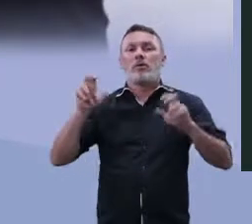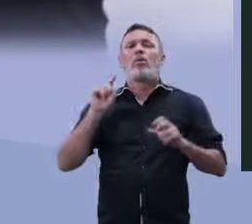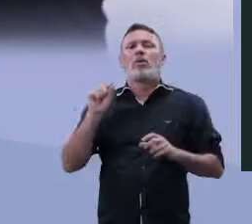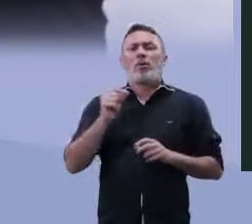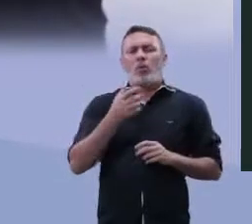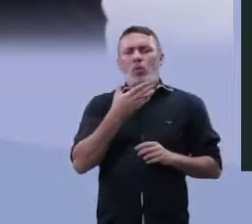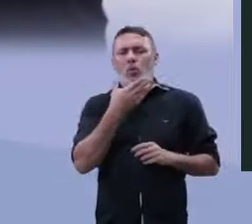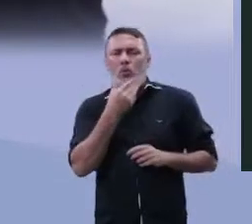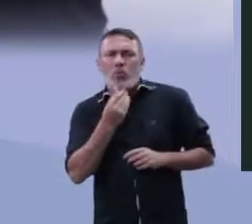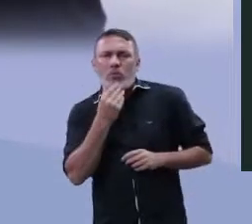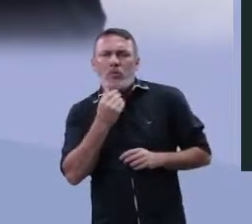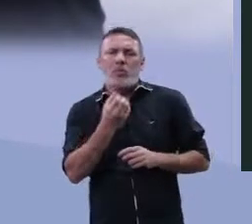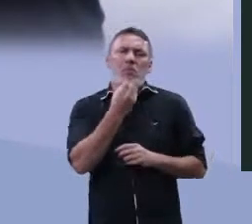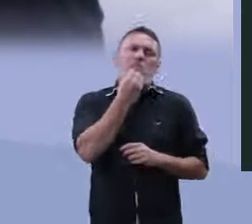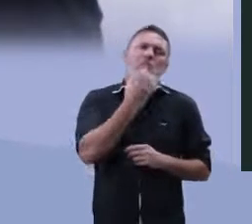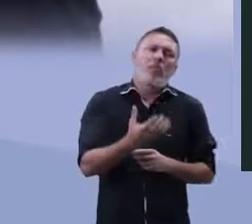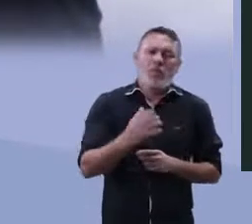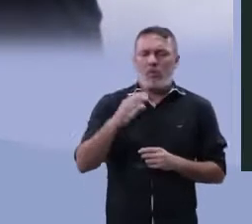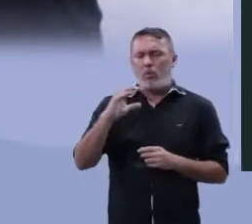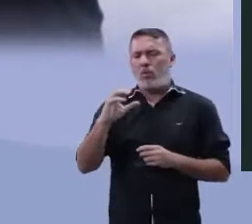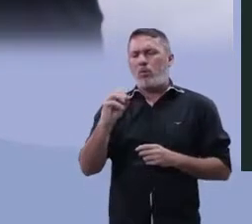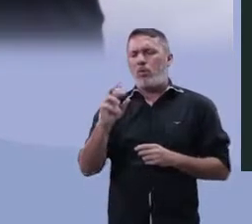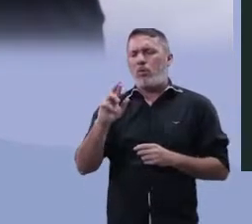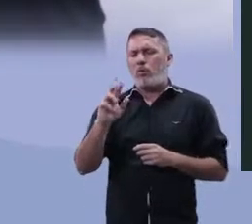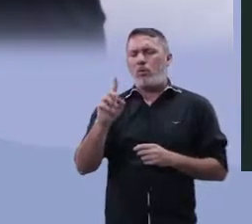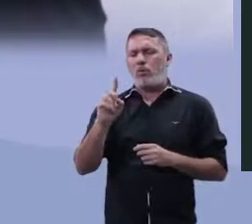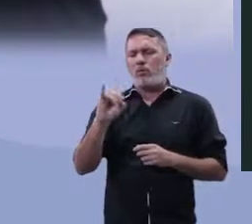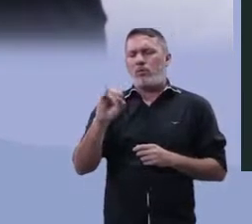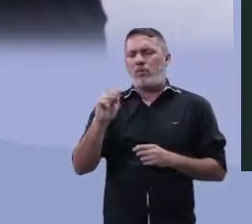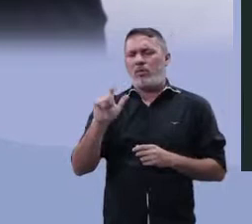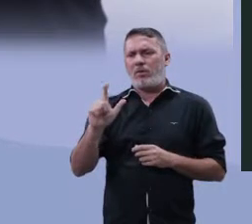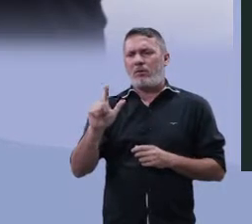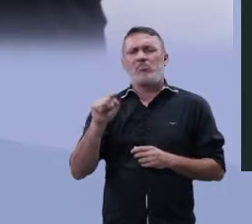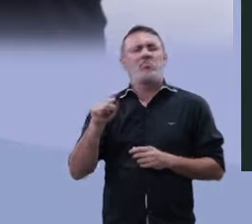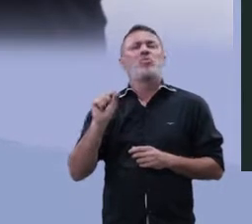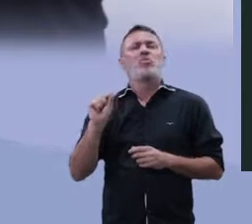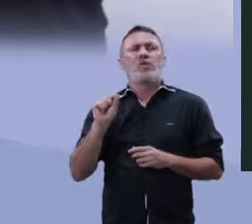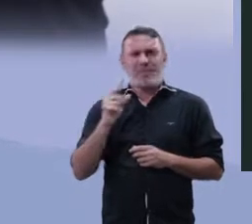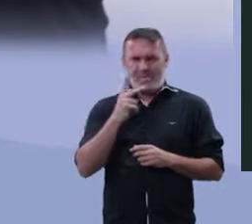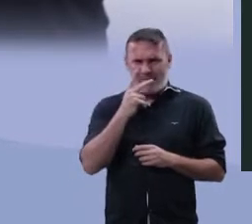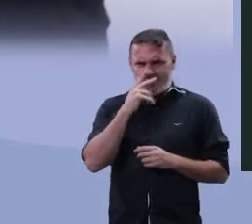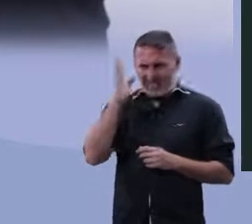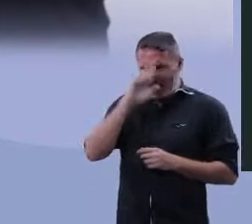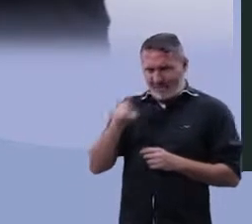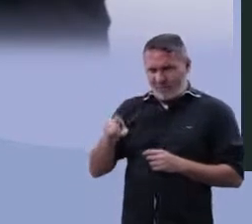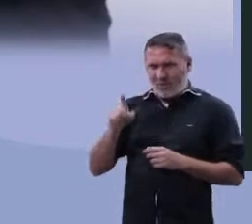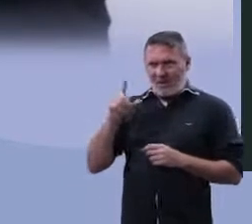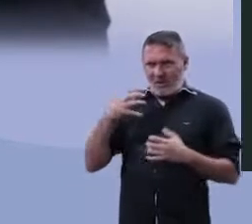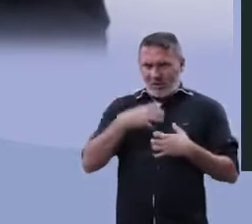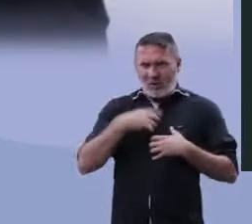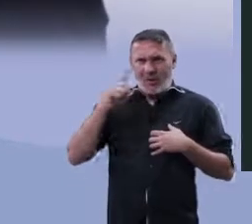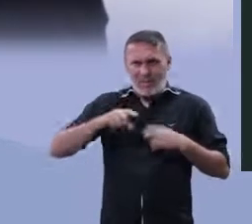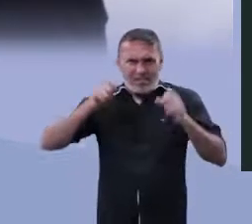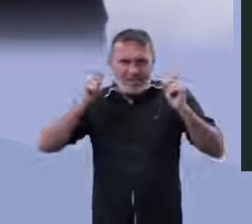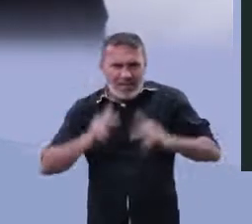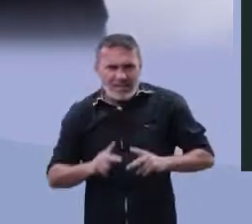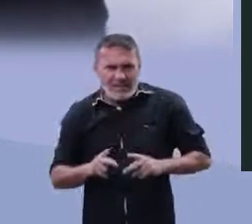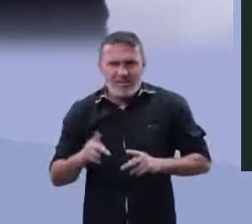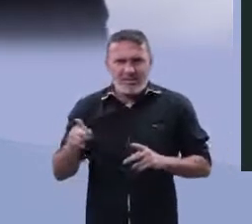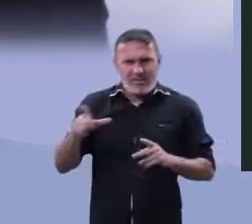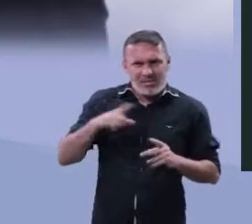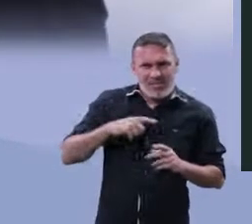que é do homem cordial. E aí, claro, uma leitura política autoritária do homem cordial quer dizer que o brasileiro é